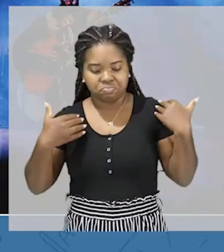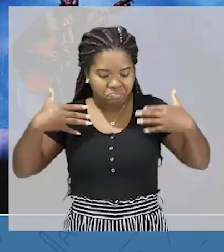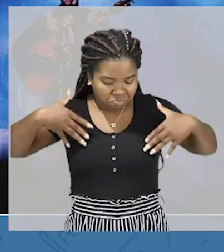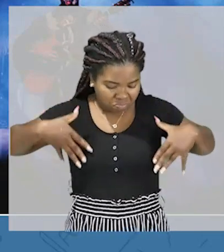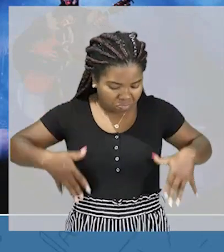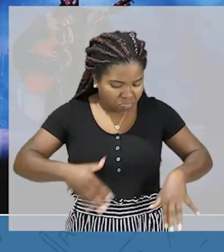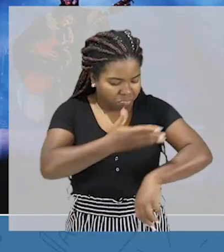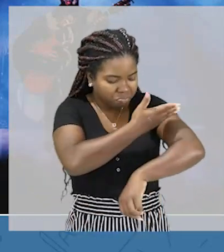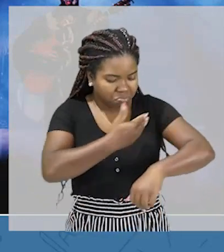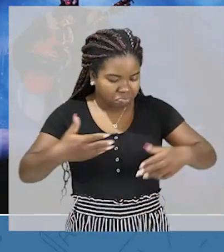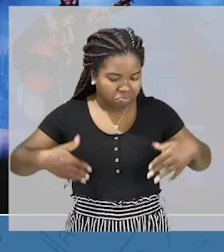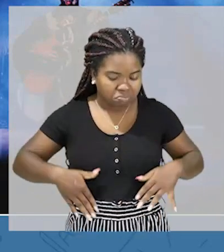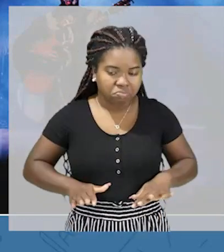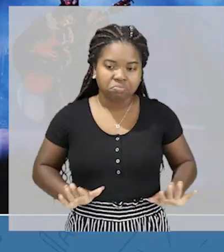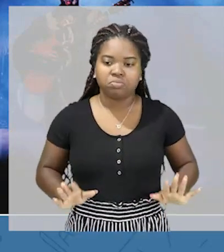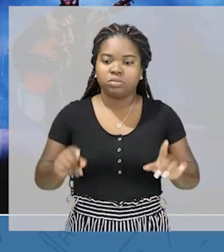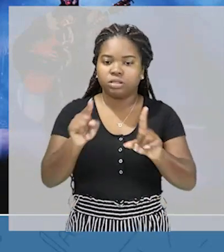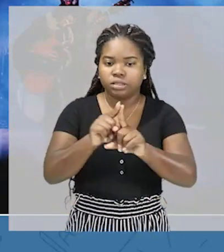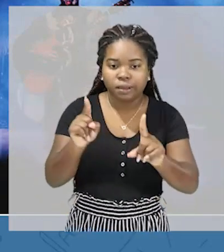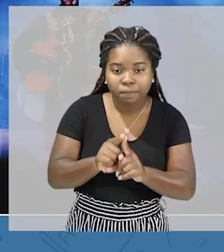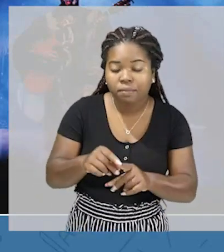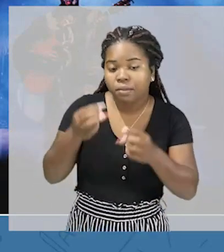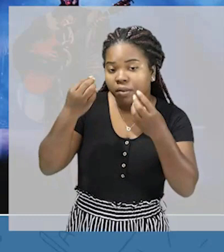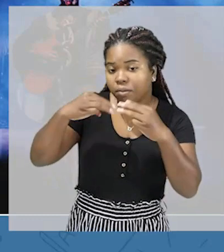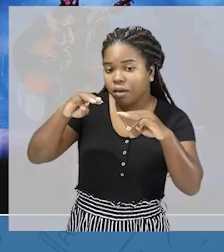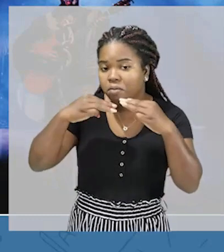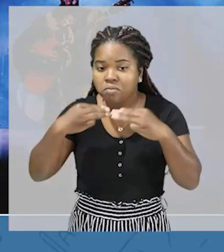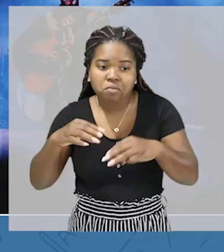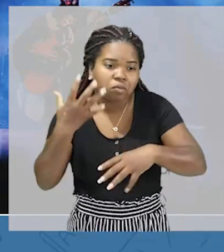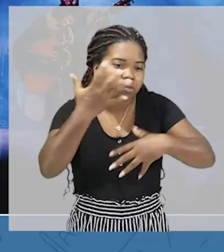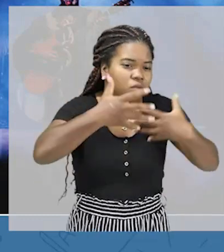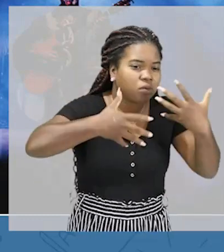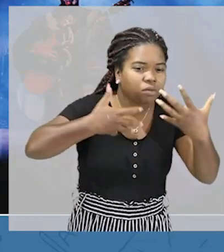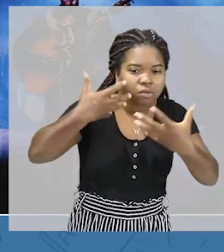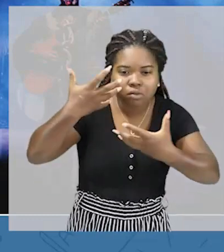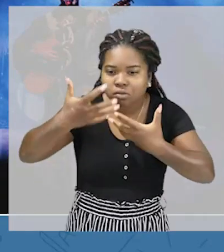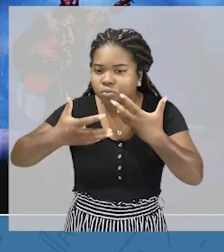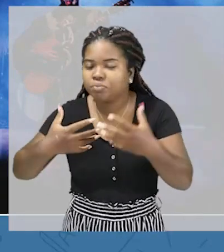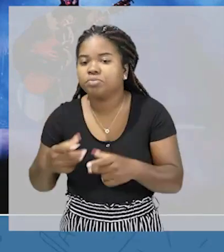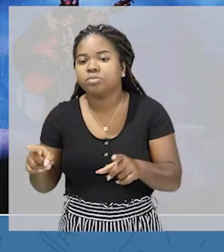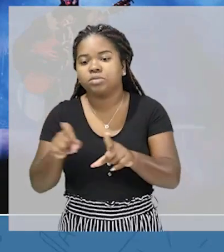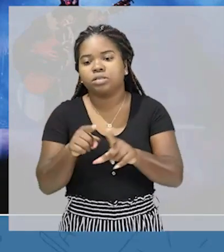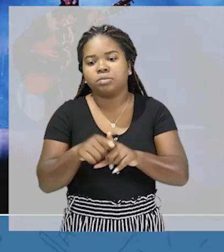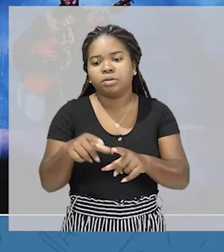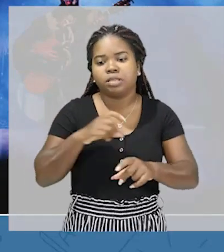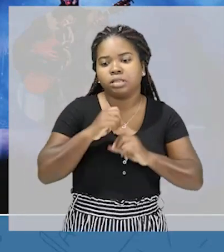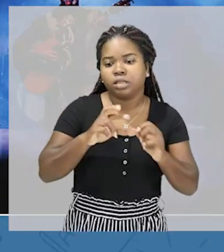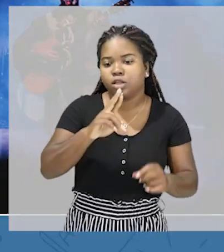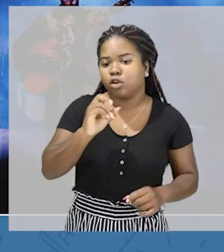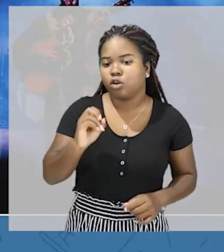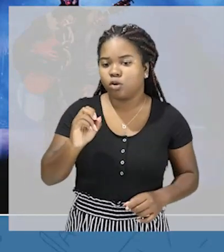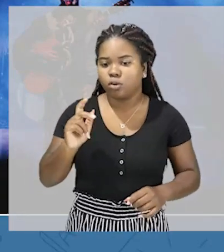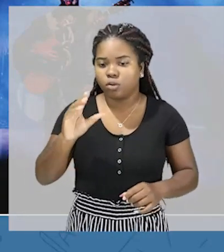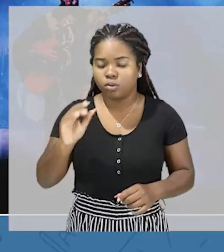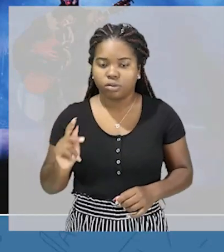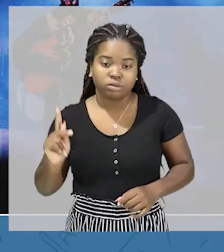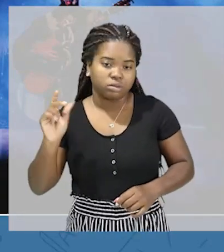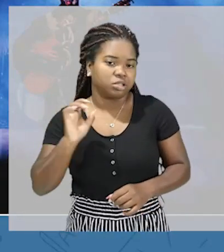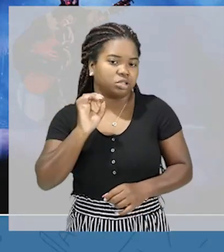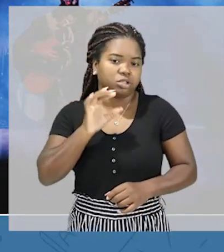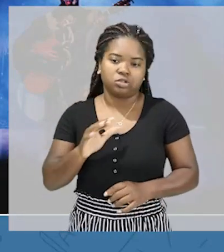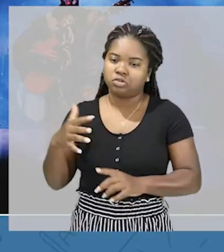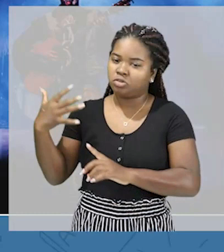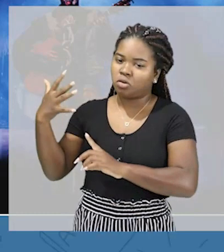criar personagens, a música que conta uma história, num espetáculo que mistura rock com outras tendências. Ou seja, não é só